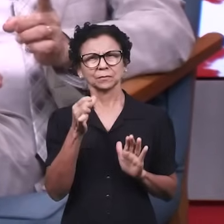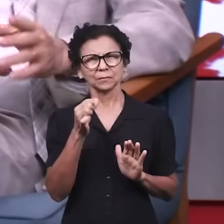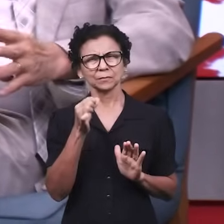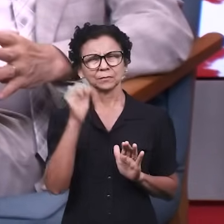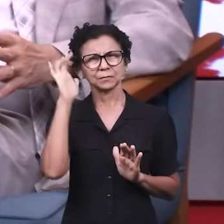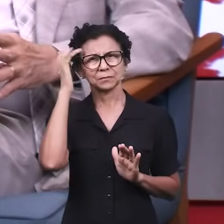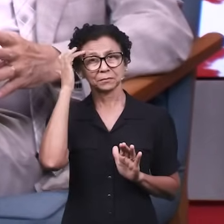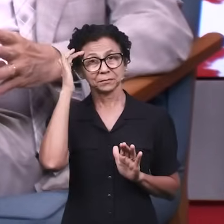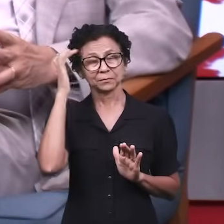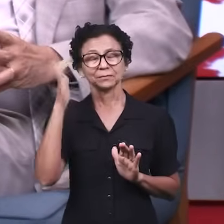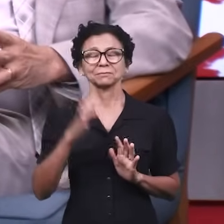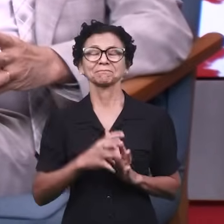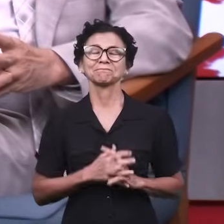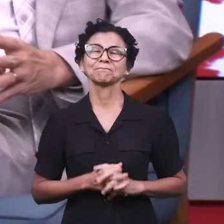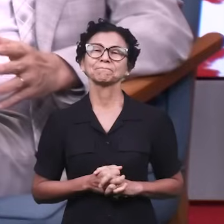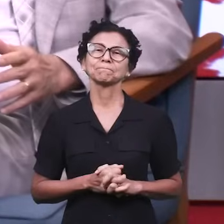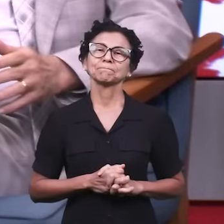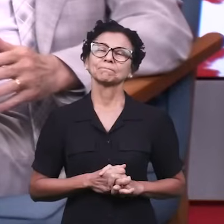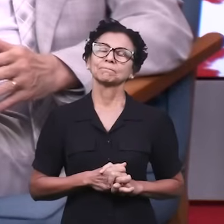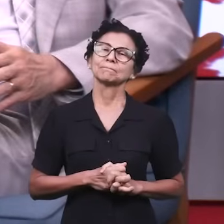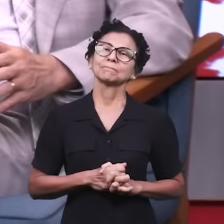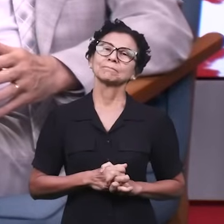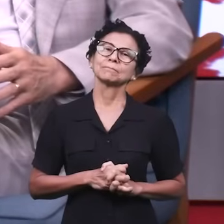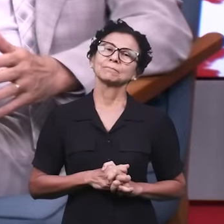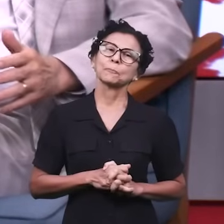não me engano, ele diz assim: